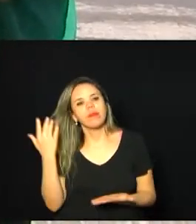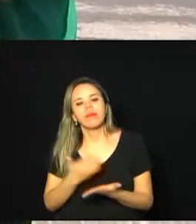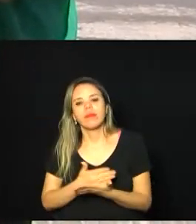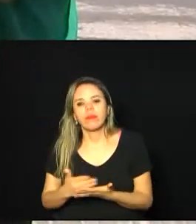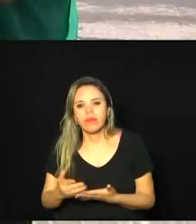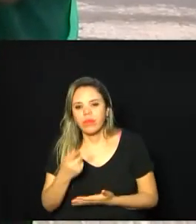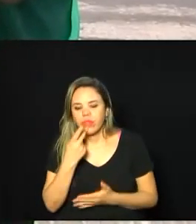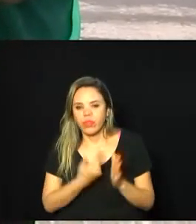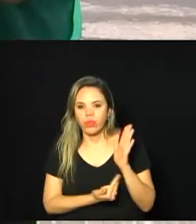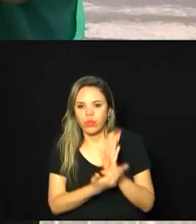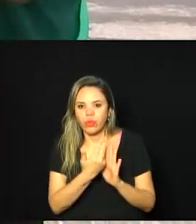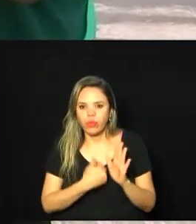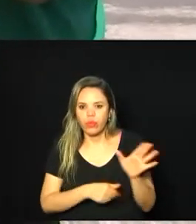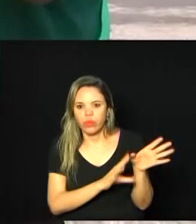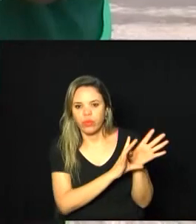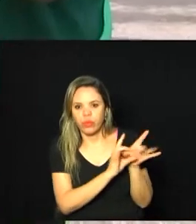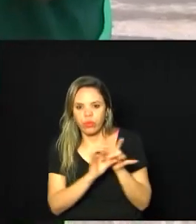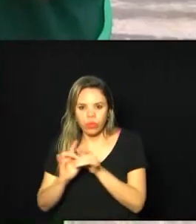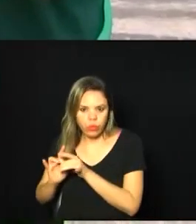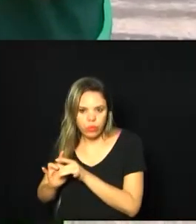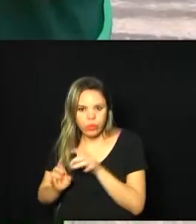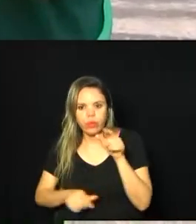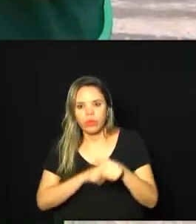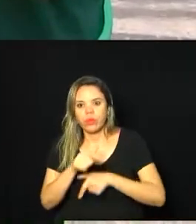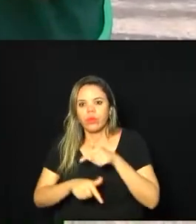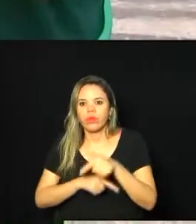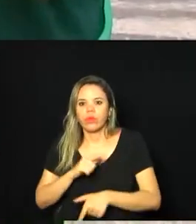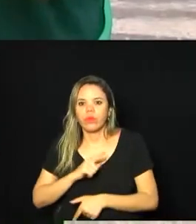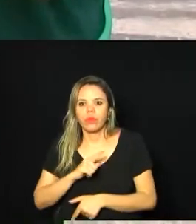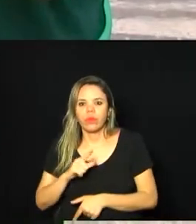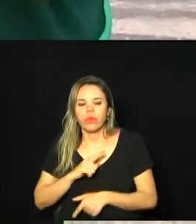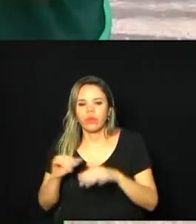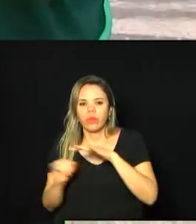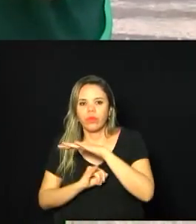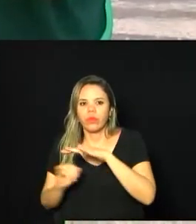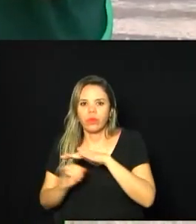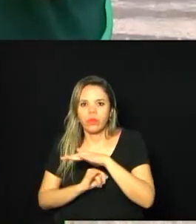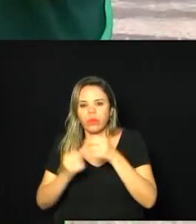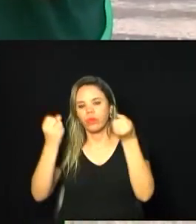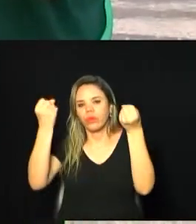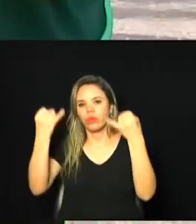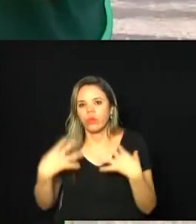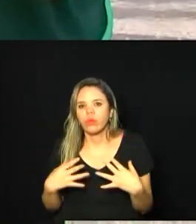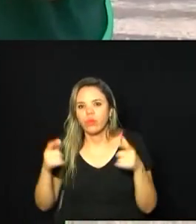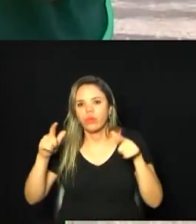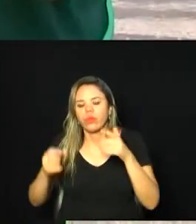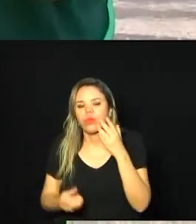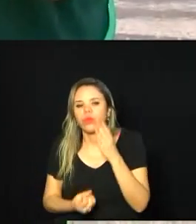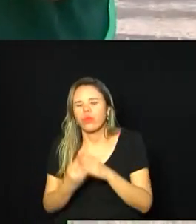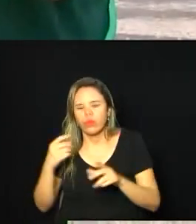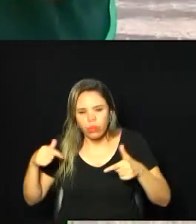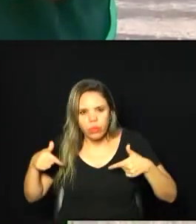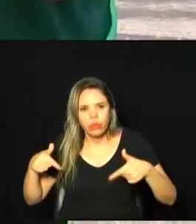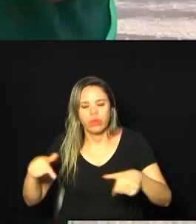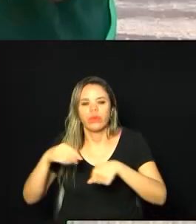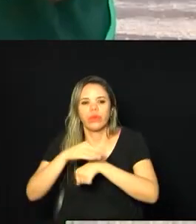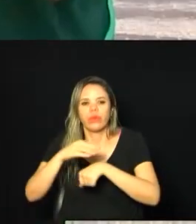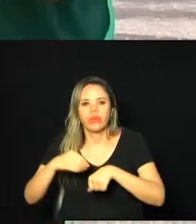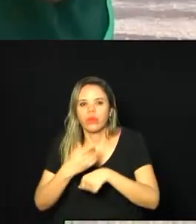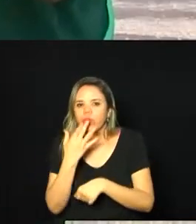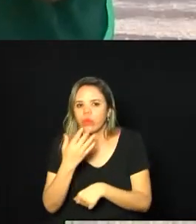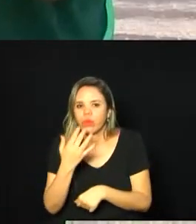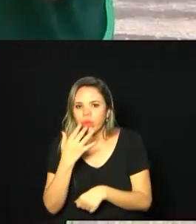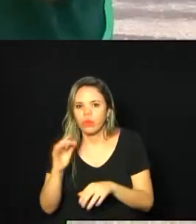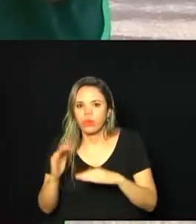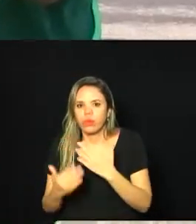falando do grafite, mas contextualizando também com o trabalho que vocês têm com a ONG. Vamos explicar de onde surgiu a iniciativa de trazer cor para